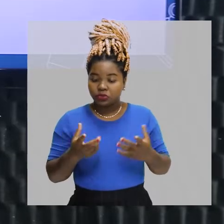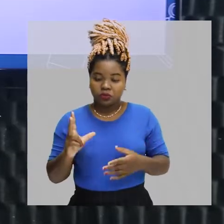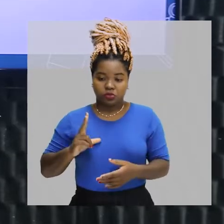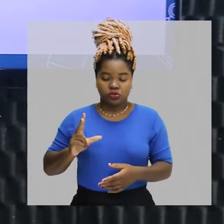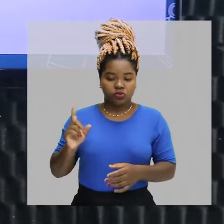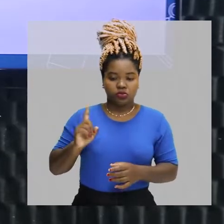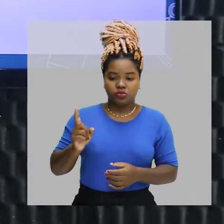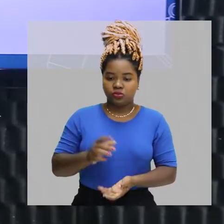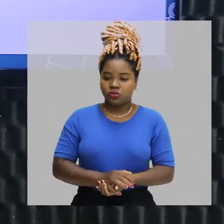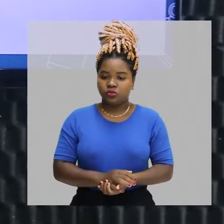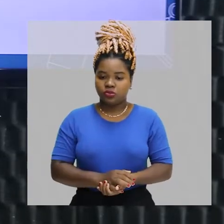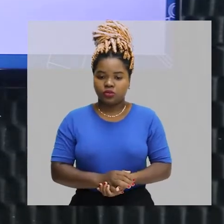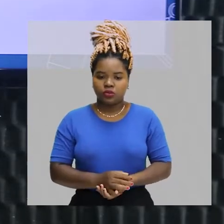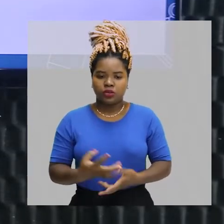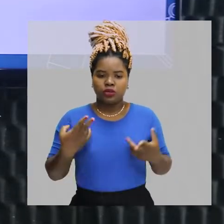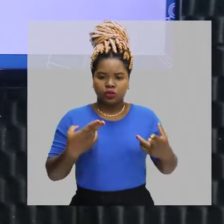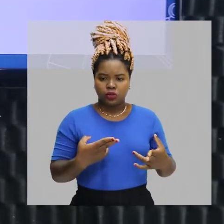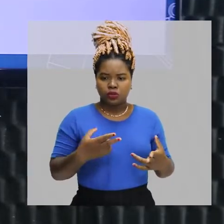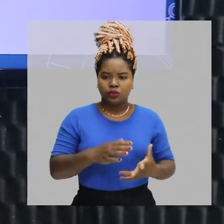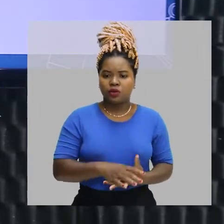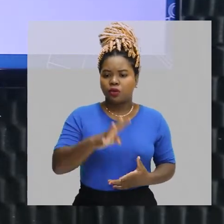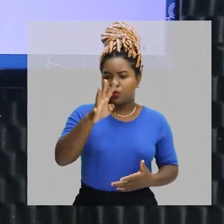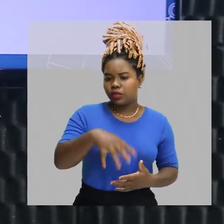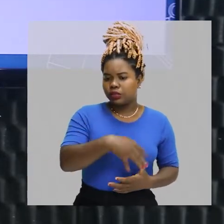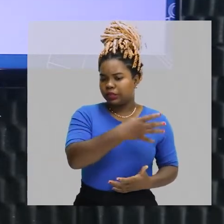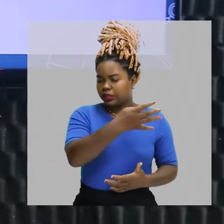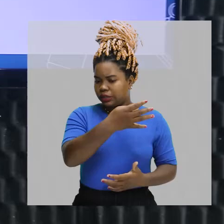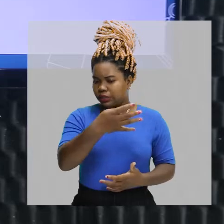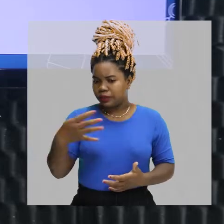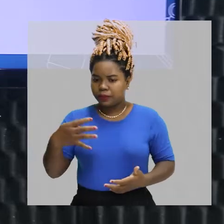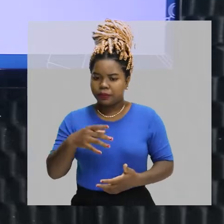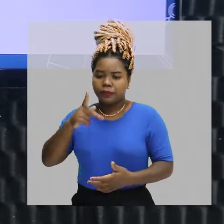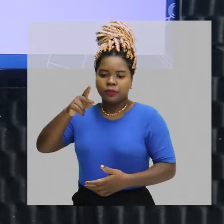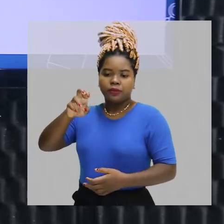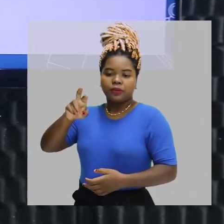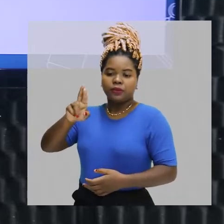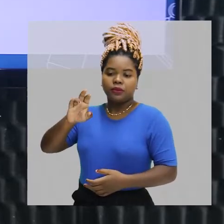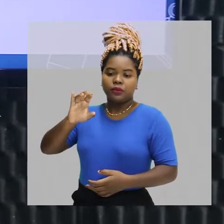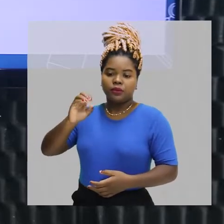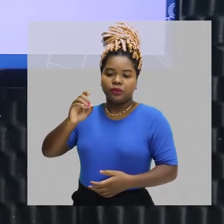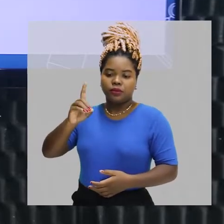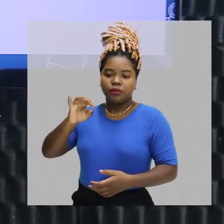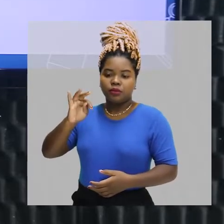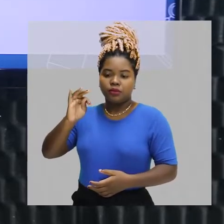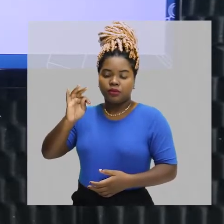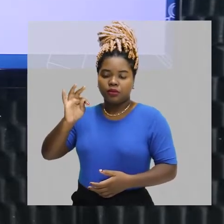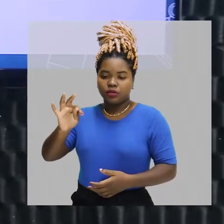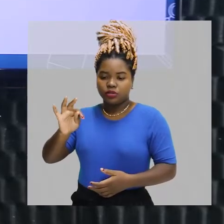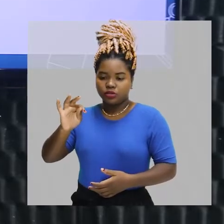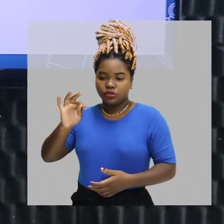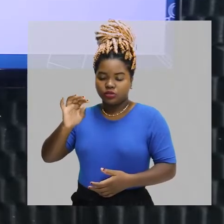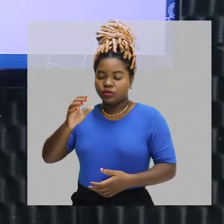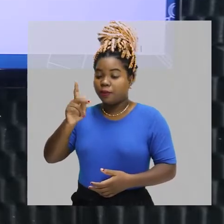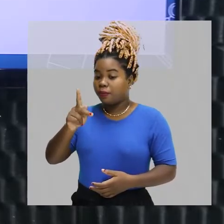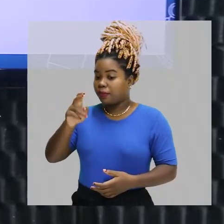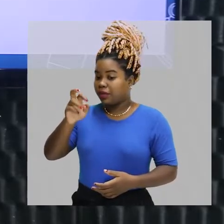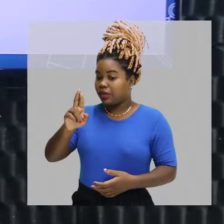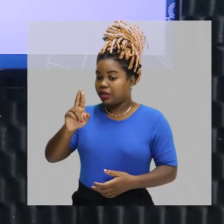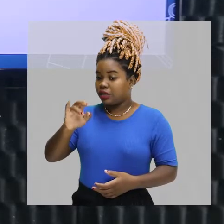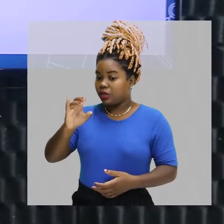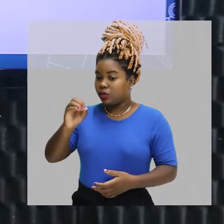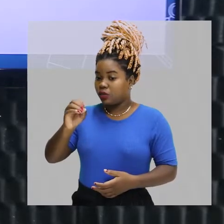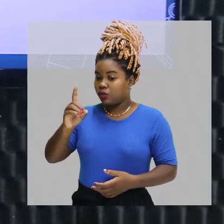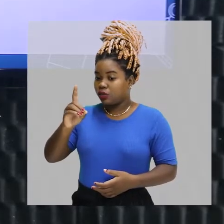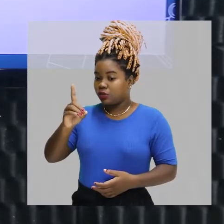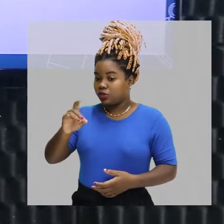como a tabela periódica ela não é fechada, ela é sempre aberta para que se tenha outros elementos, o modelo padrão